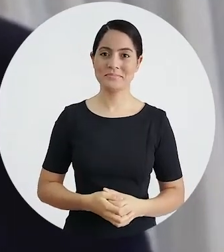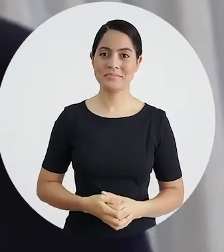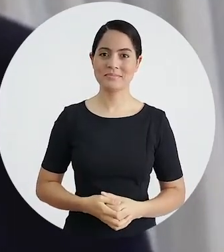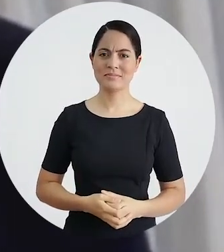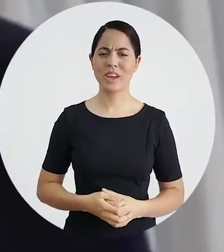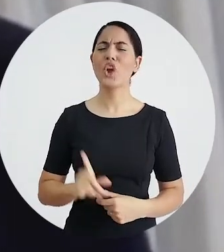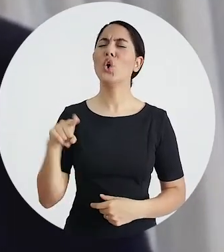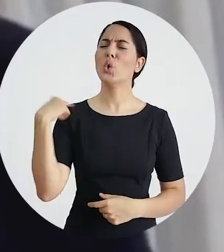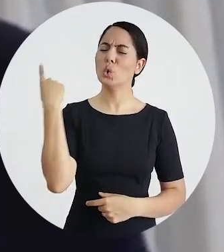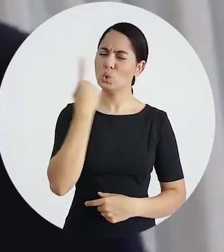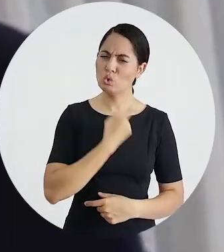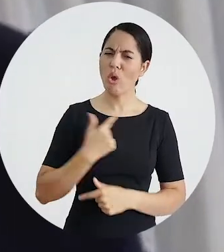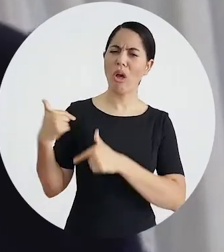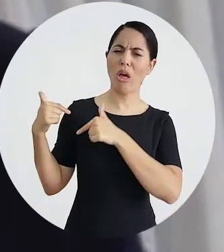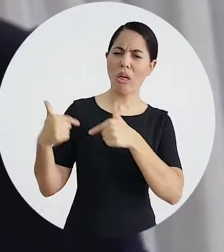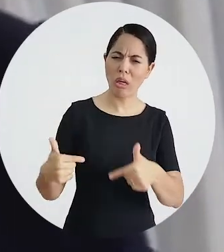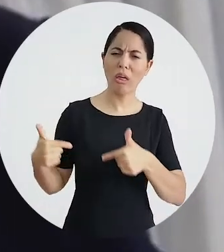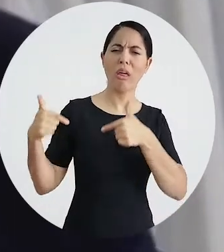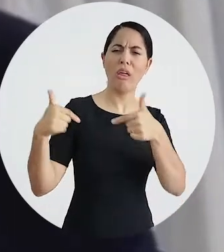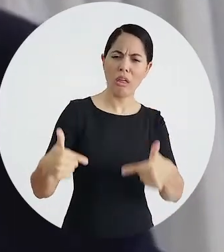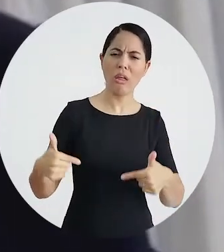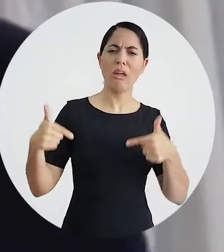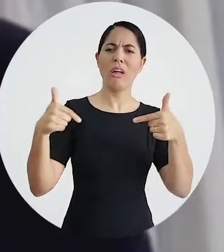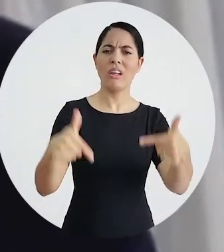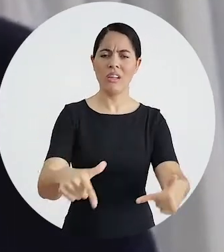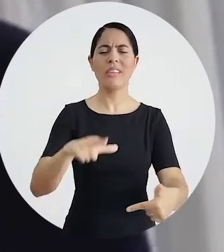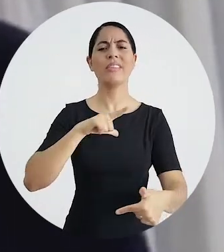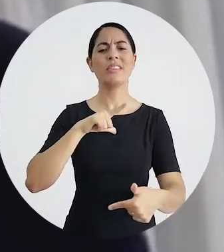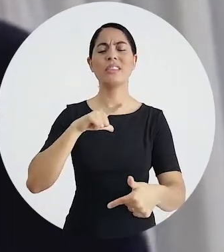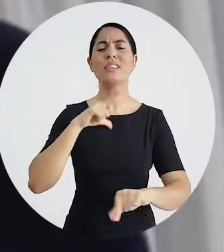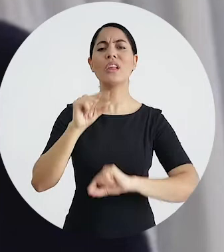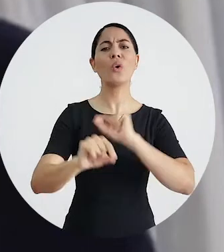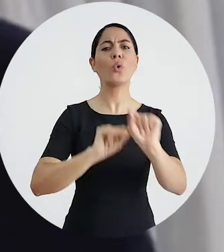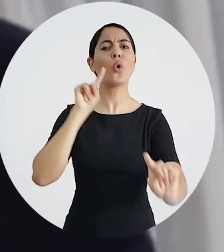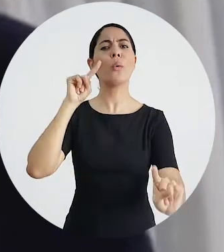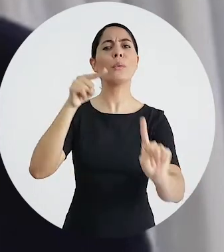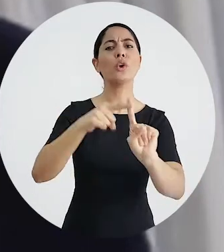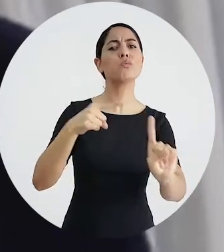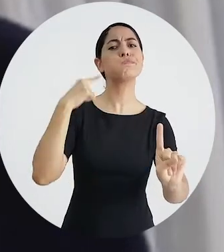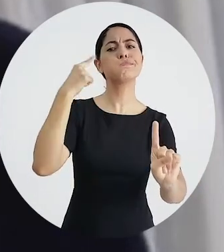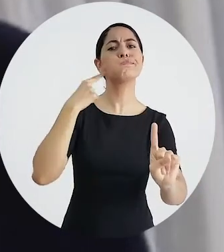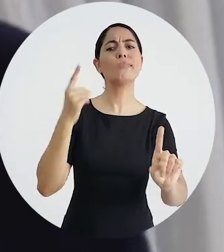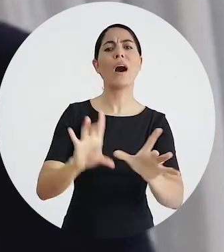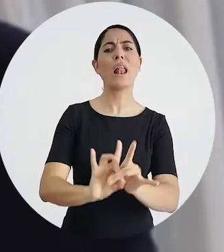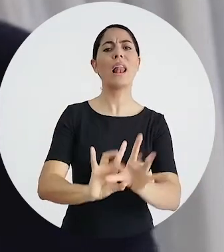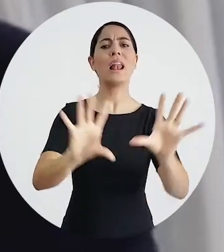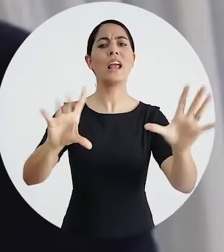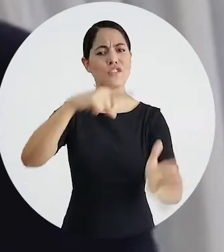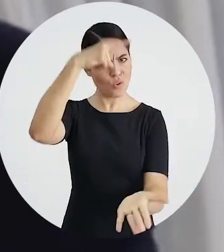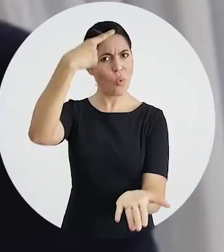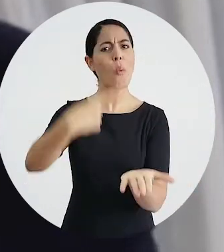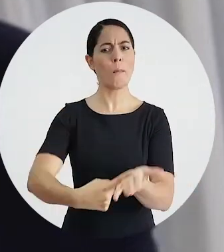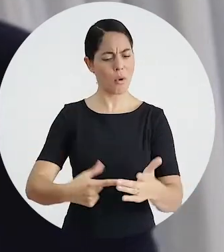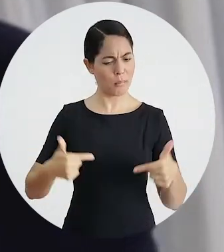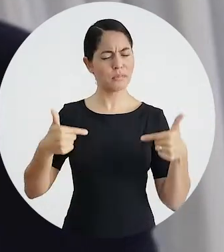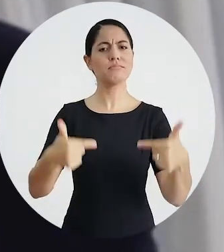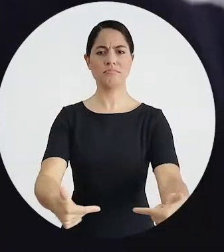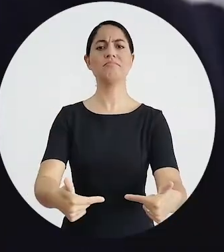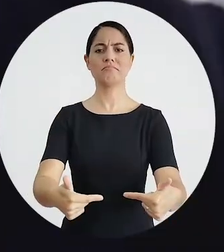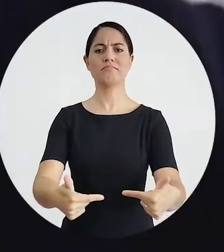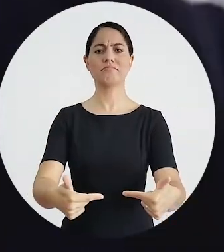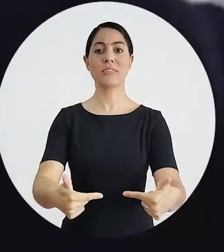Tudo que nós temos feito é liberar as forças da advocacia para cumprir o que sempre foi o seu